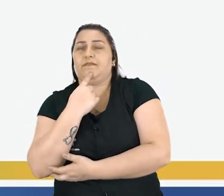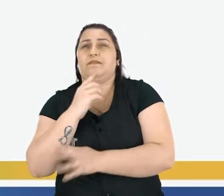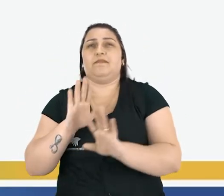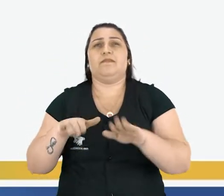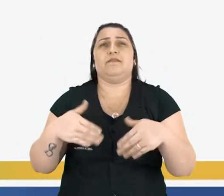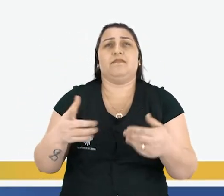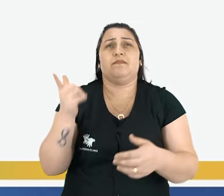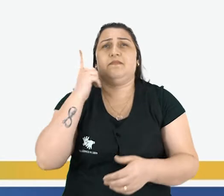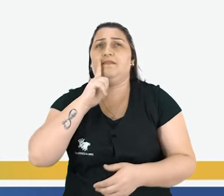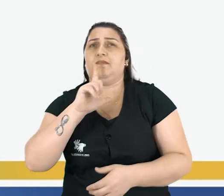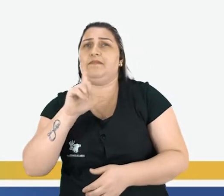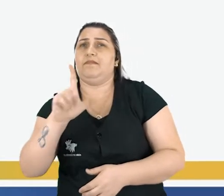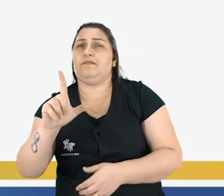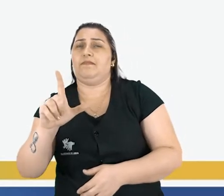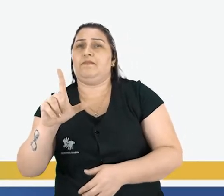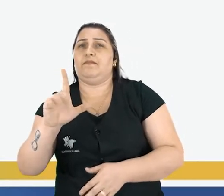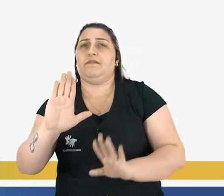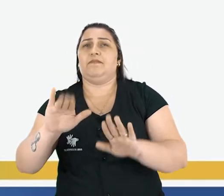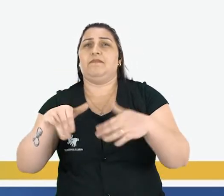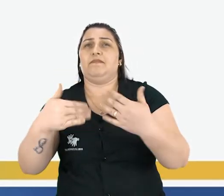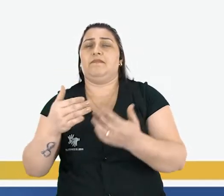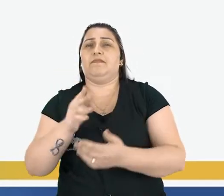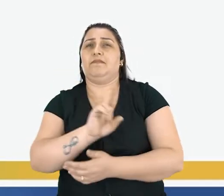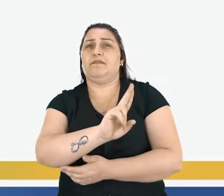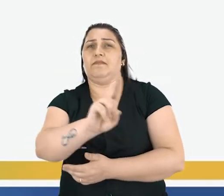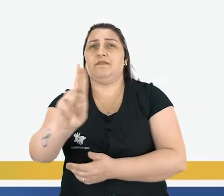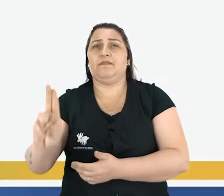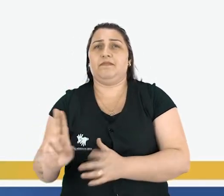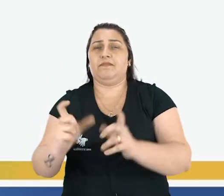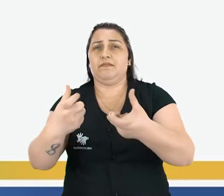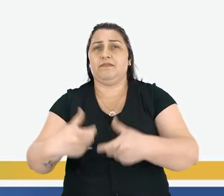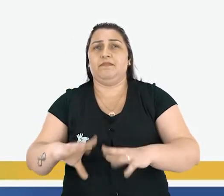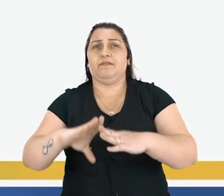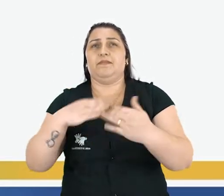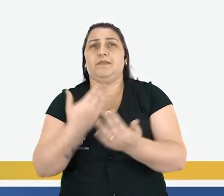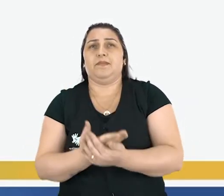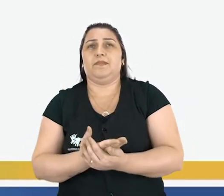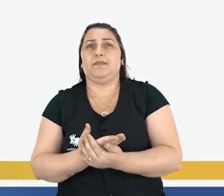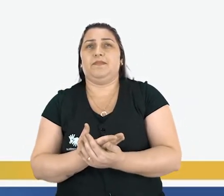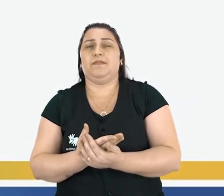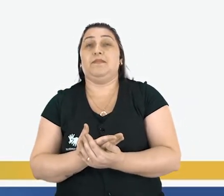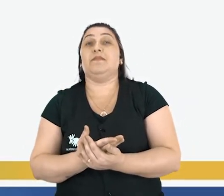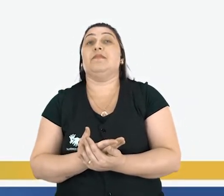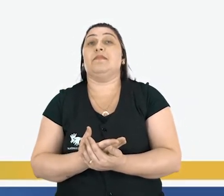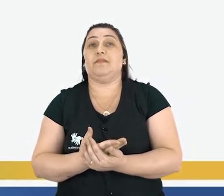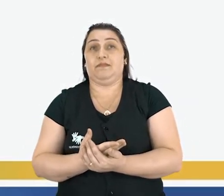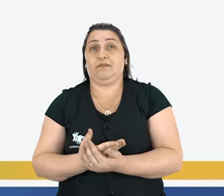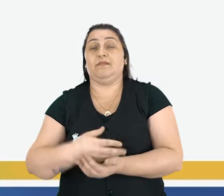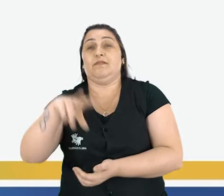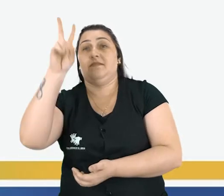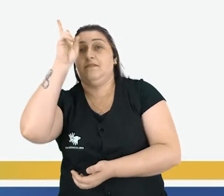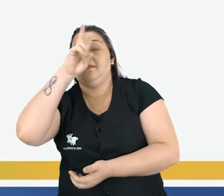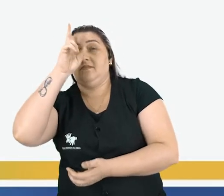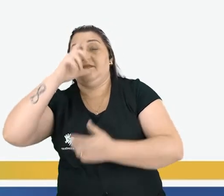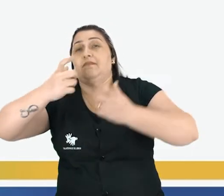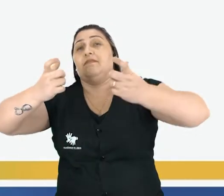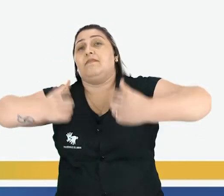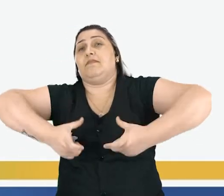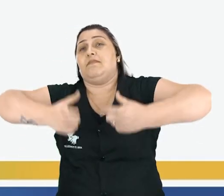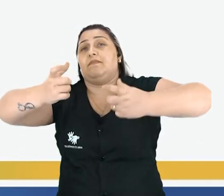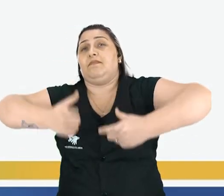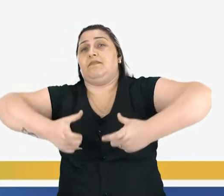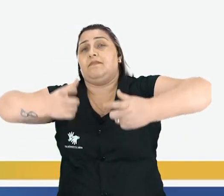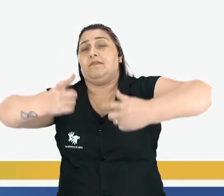Você já conseguiu descobrir qual é o nome dessa dependência da escola lembra que dependência é o